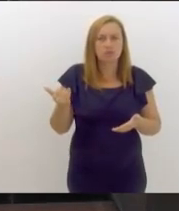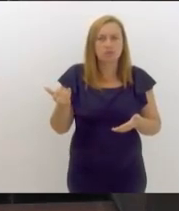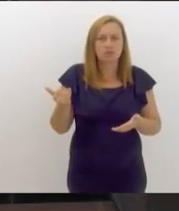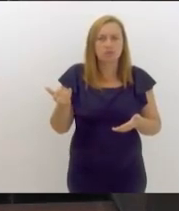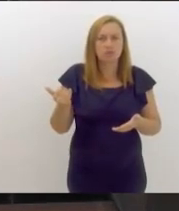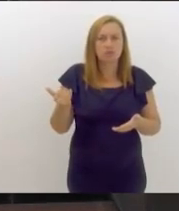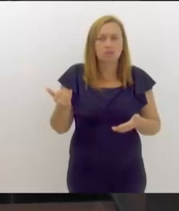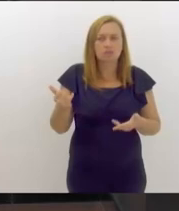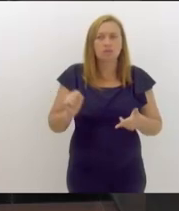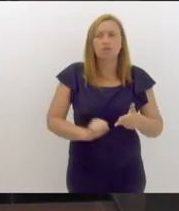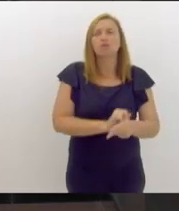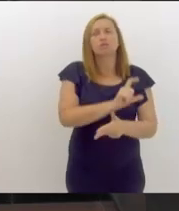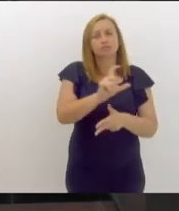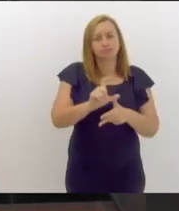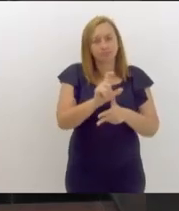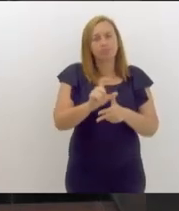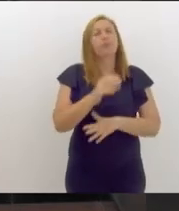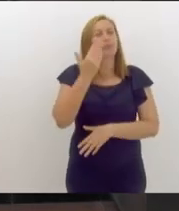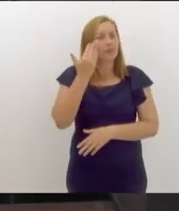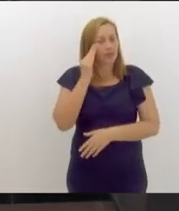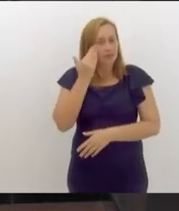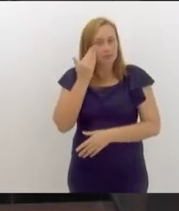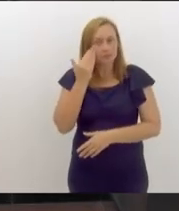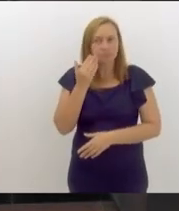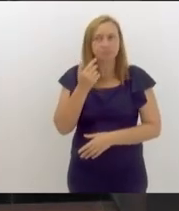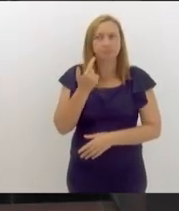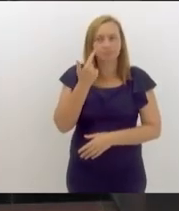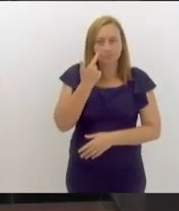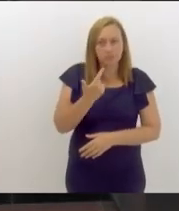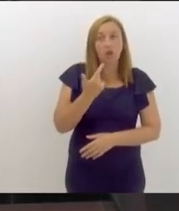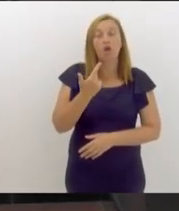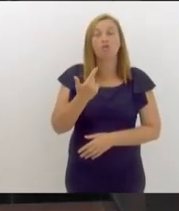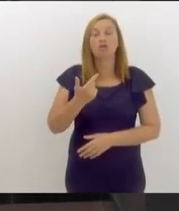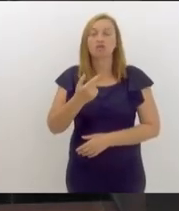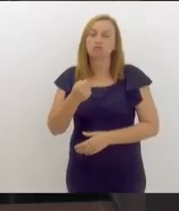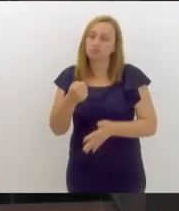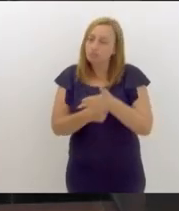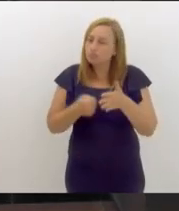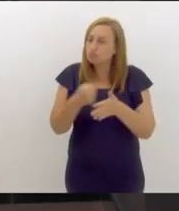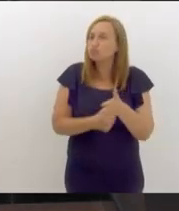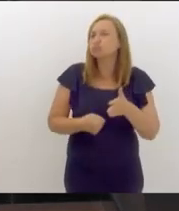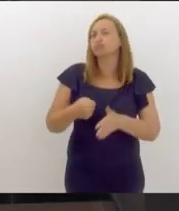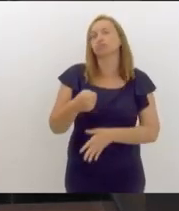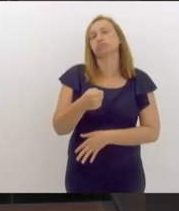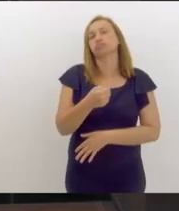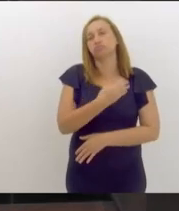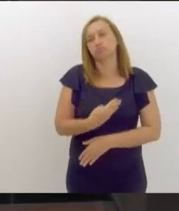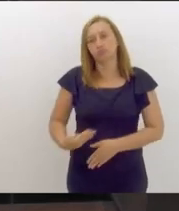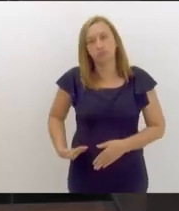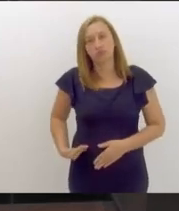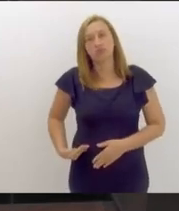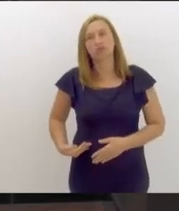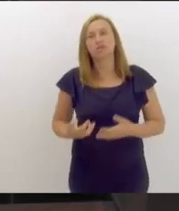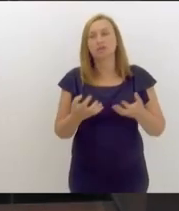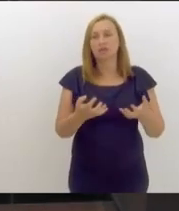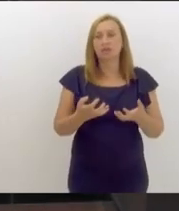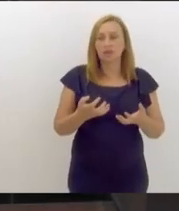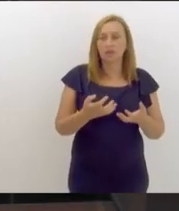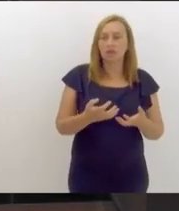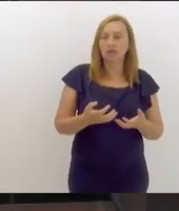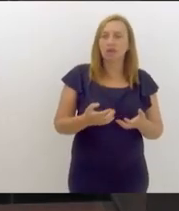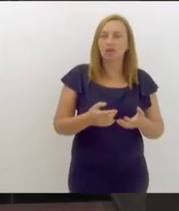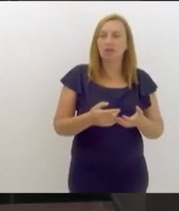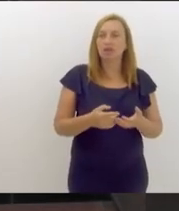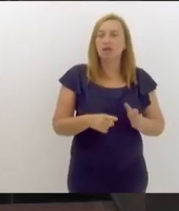que o Executivo entenda também isso tem tem visto a luta do governador A Batalha em tentar levar coisas a mais para